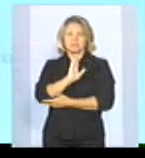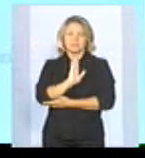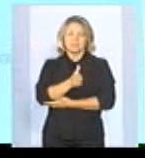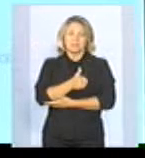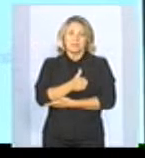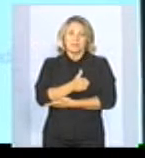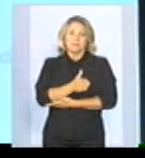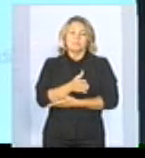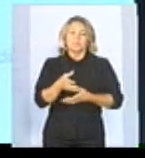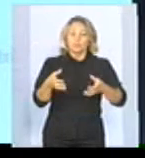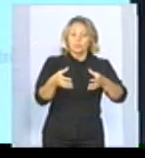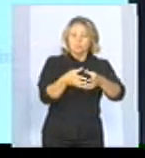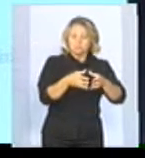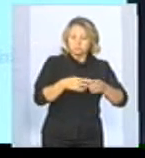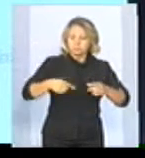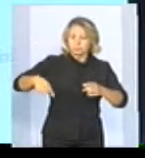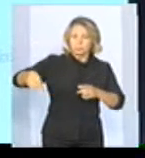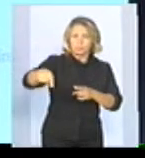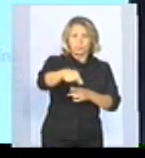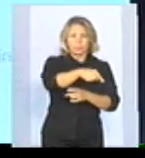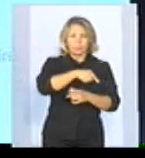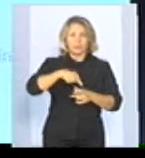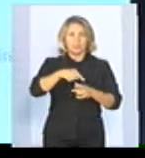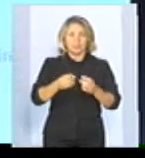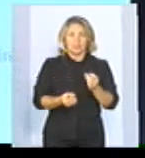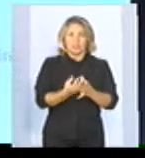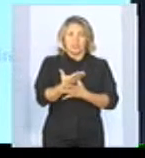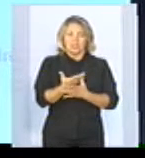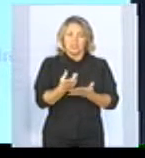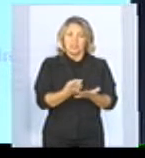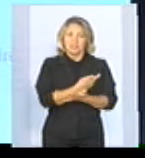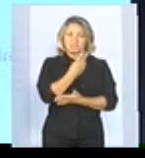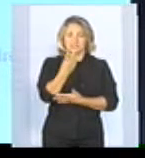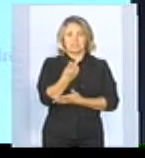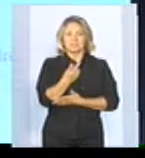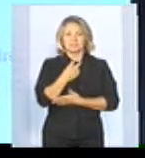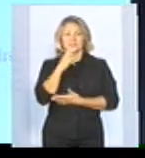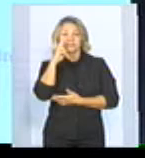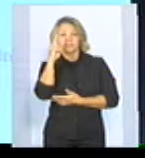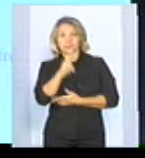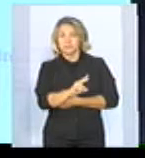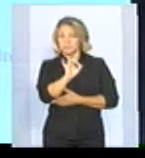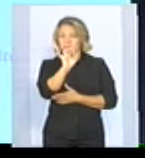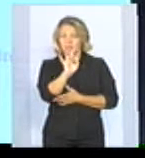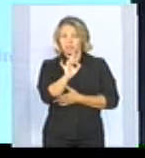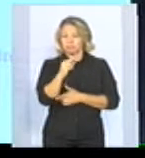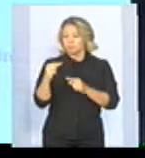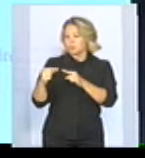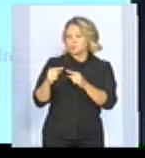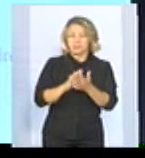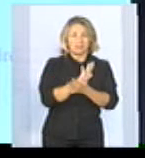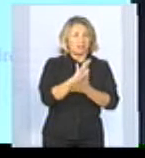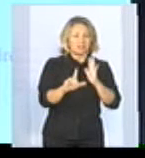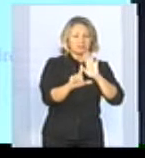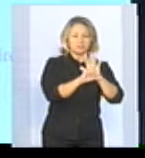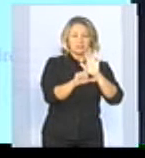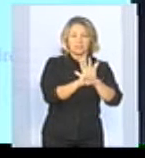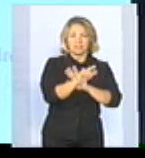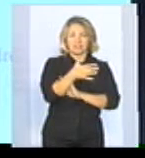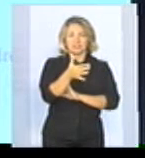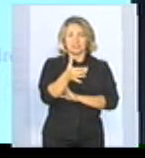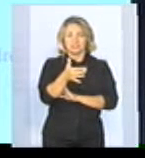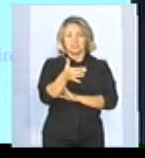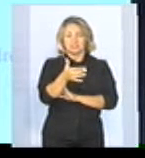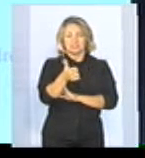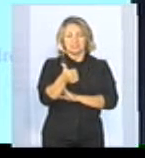esse círculo Virtuoso que o seor vive né do nosso ponto de vista da b não tem nenhuma correlação com a lei 2485